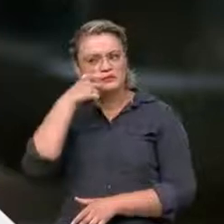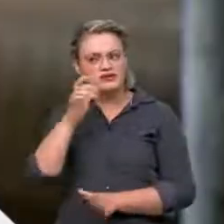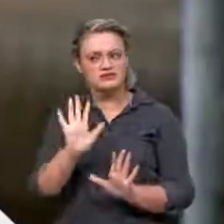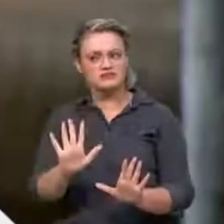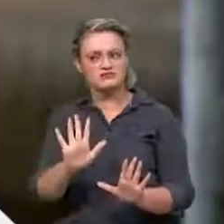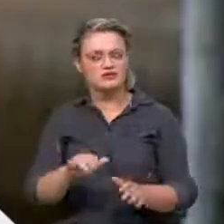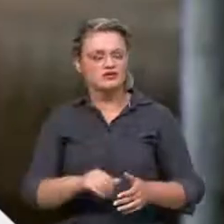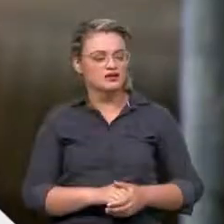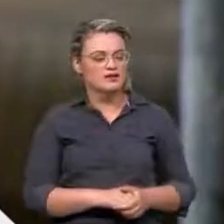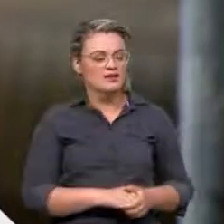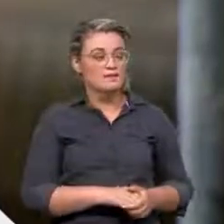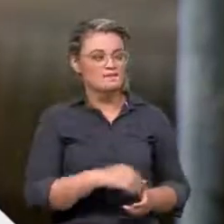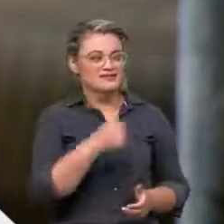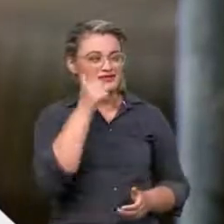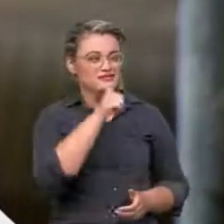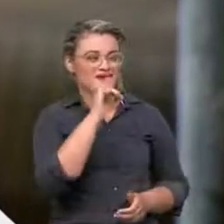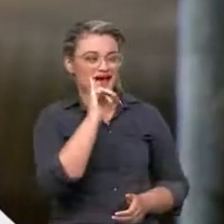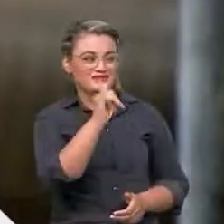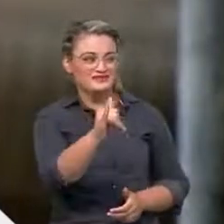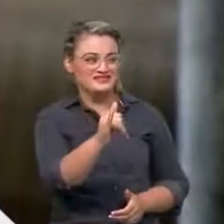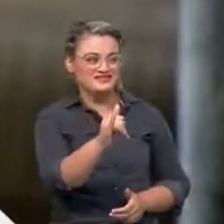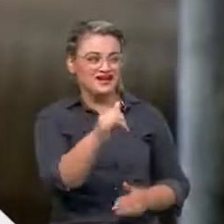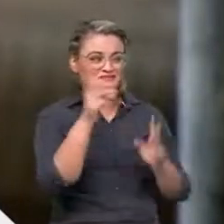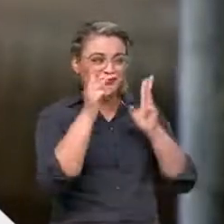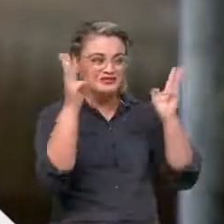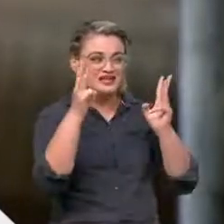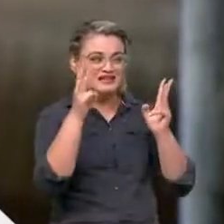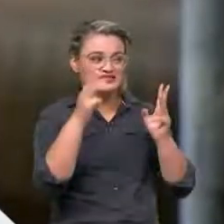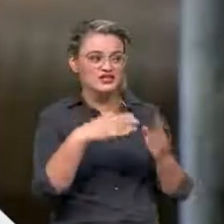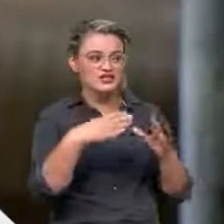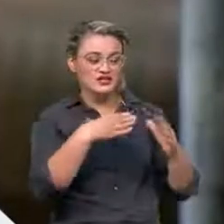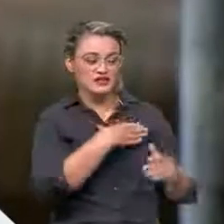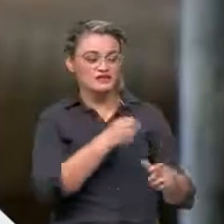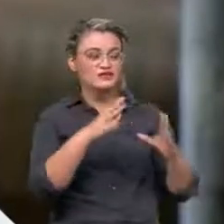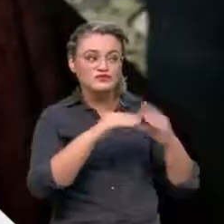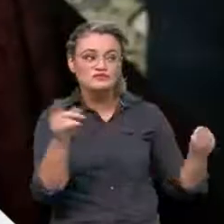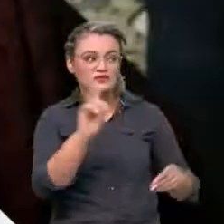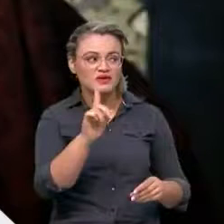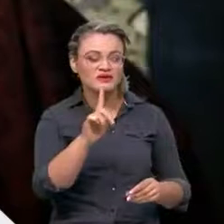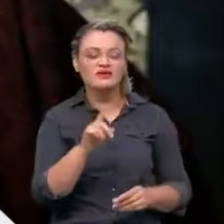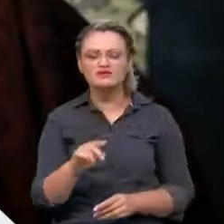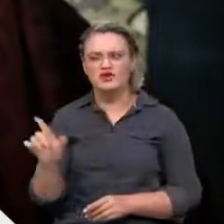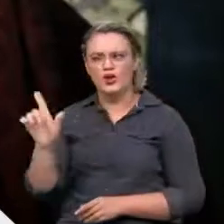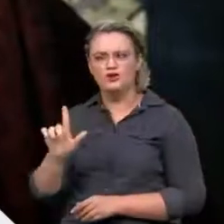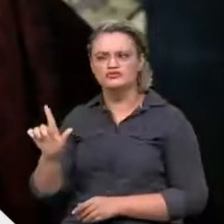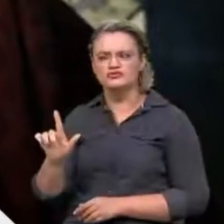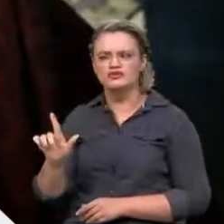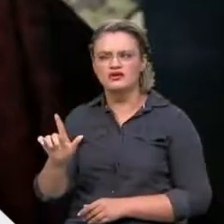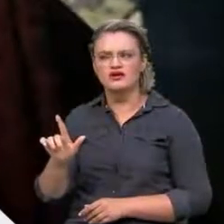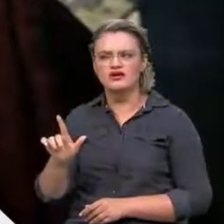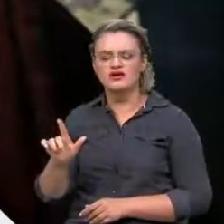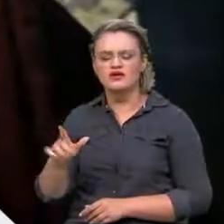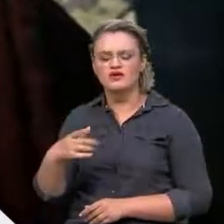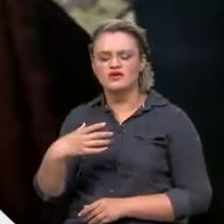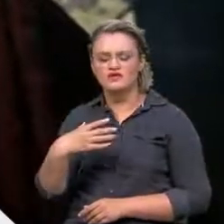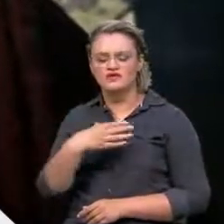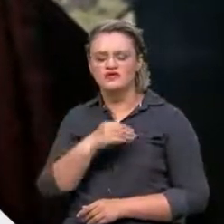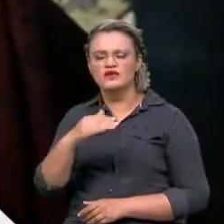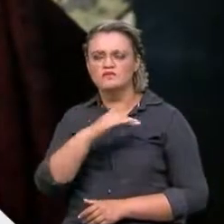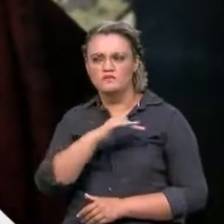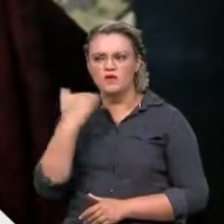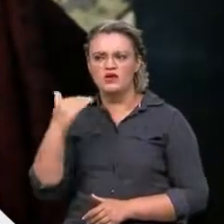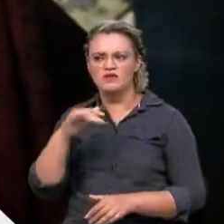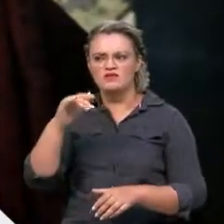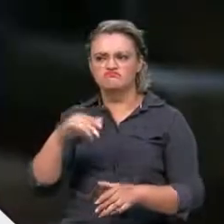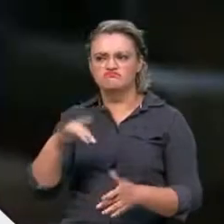convidado da noiva. Mas Betânia não poderá dizer a Moisés que Adir e os filhos fugiram. Claro, para todos os efeitos, foram mortos por ataque